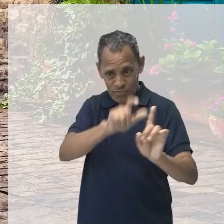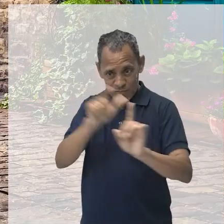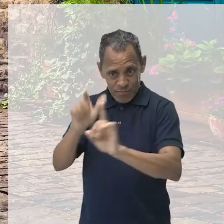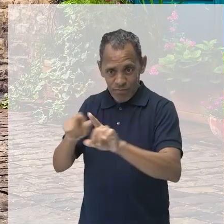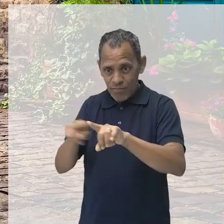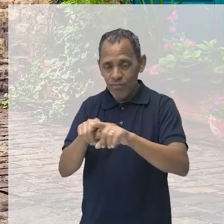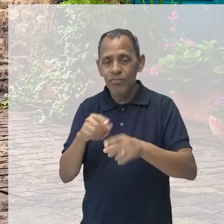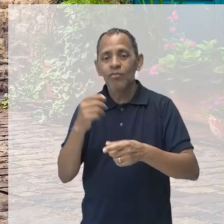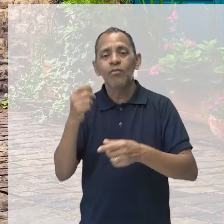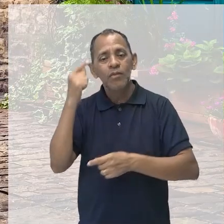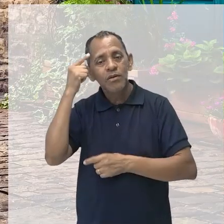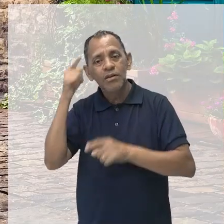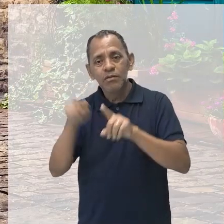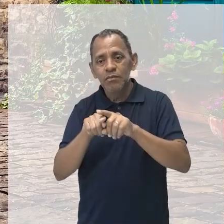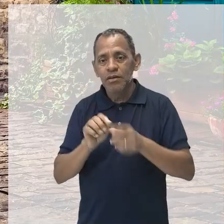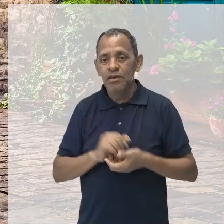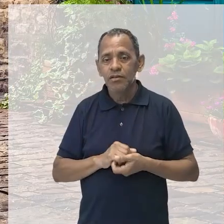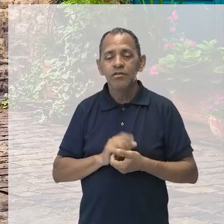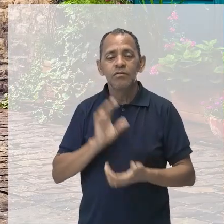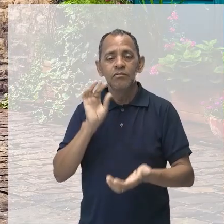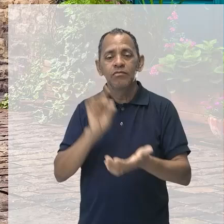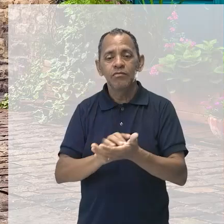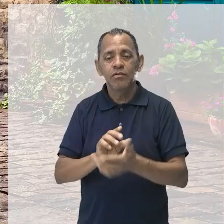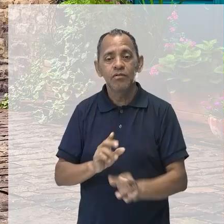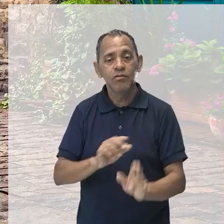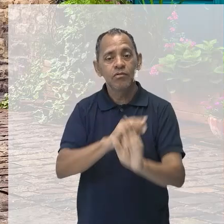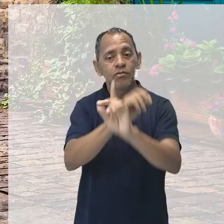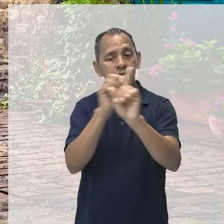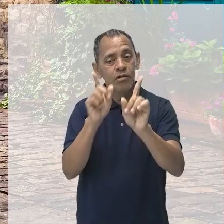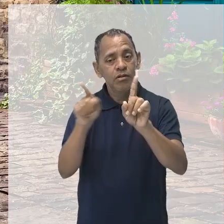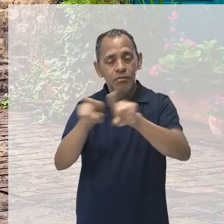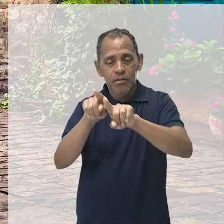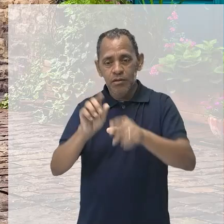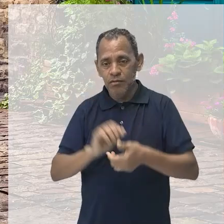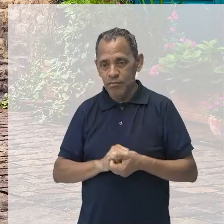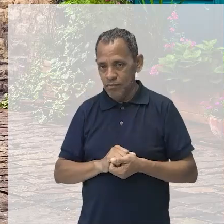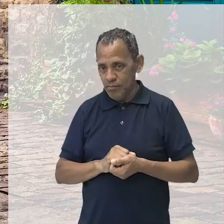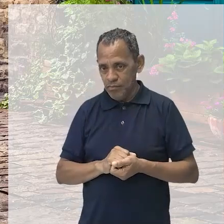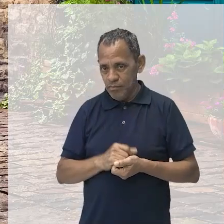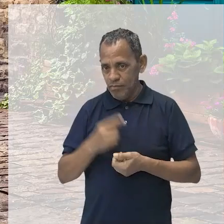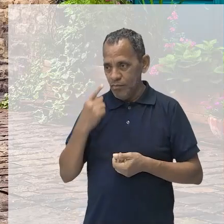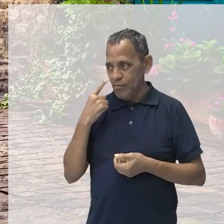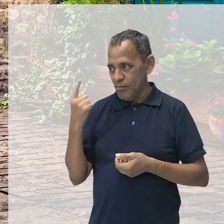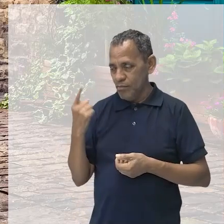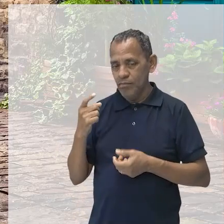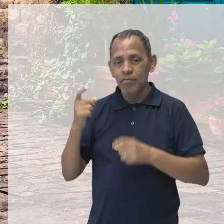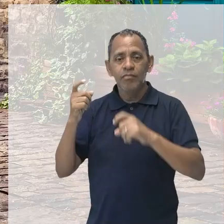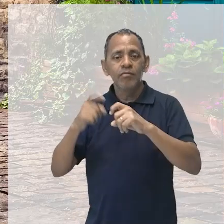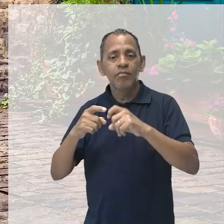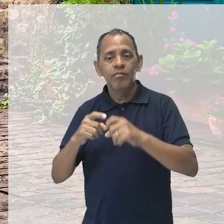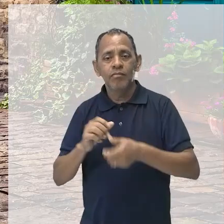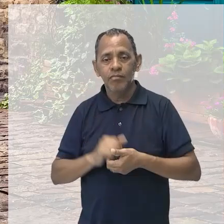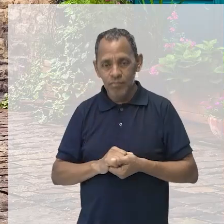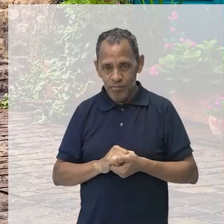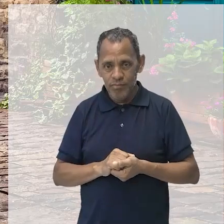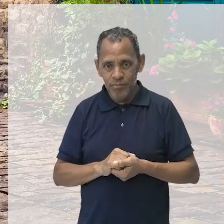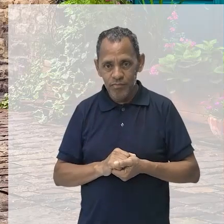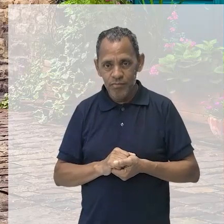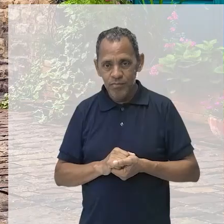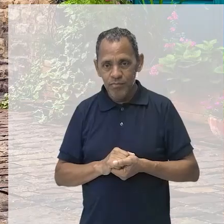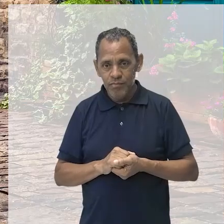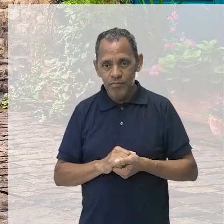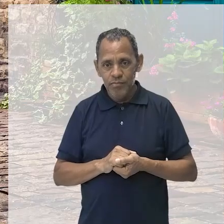pensamento deslocada da realidade. Então, o que estava aqui do meu lado era o Dottore, né? Então, ele tem essa